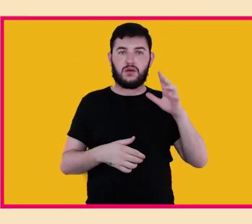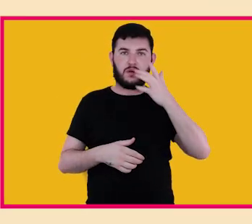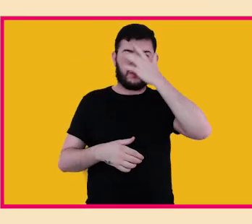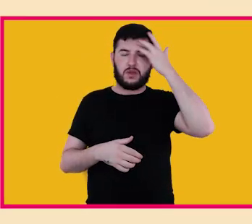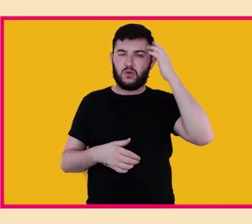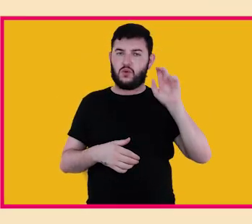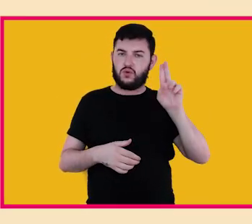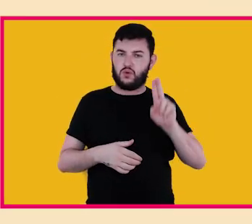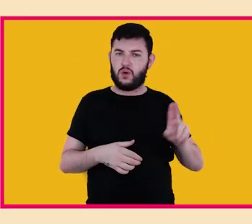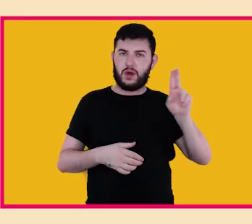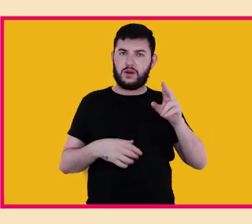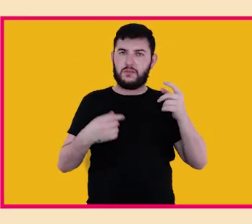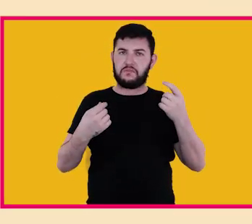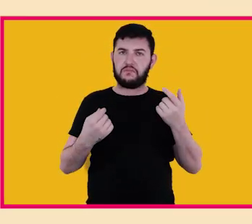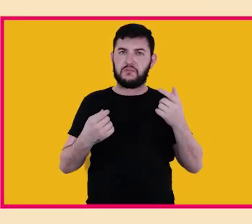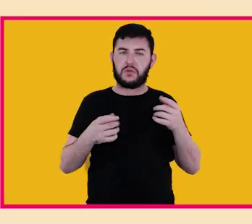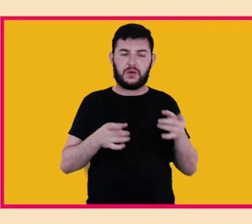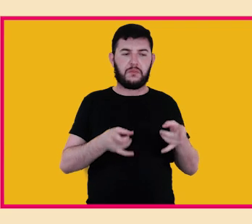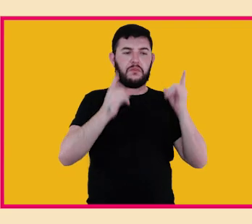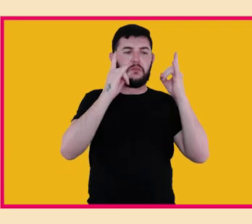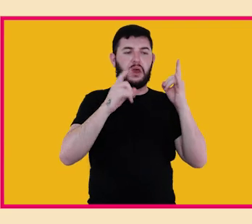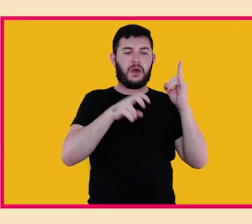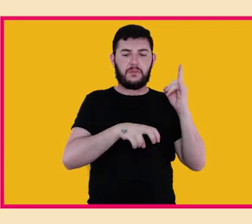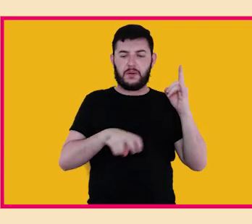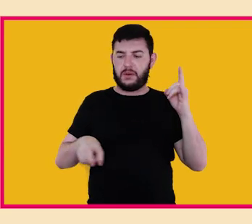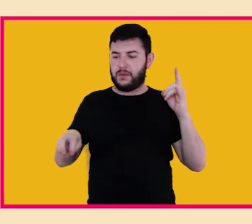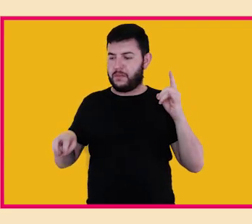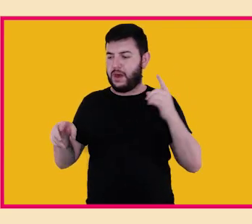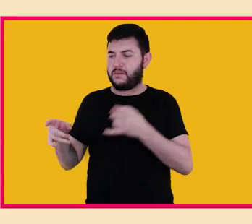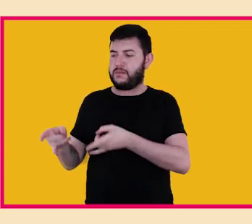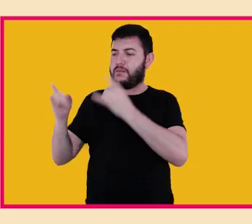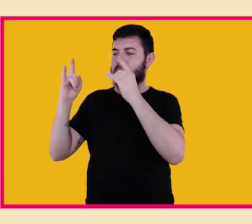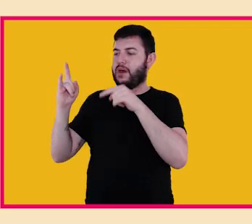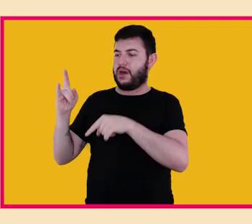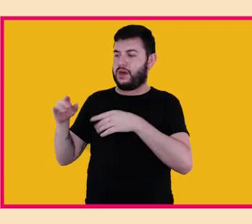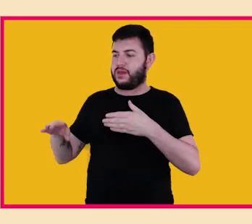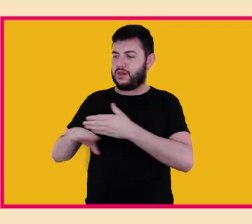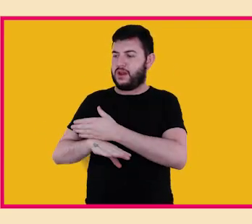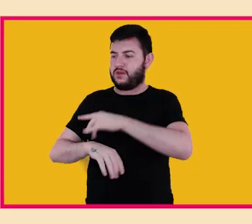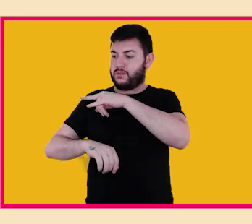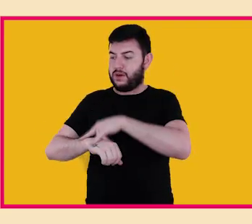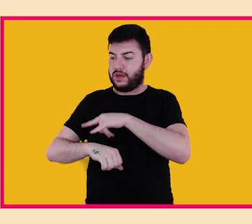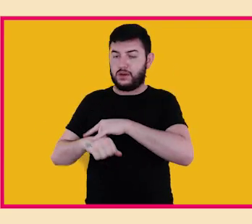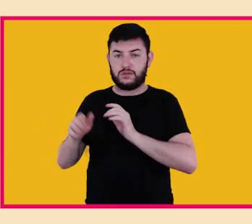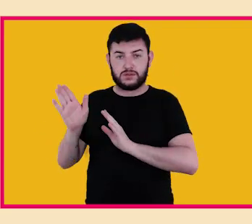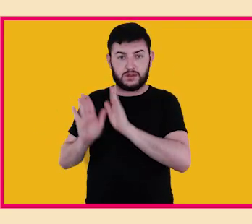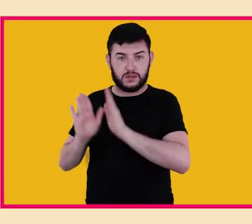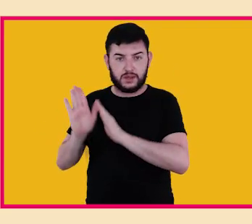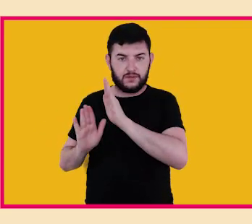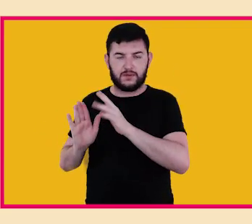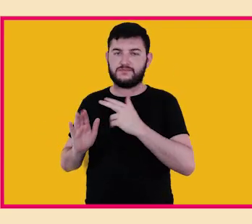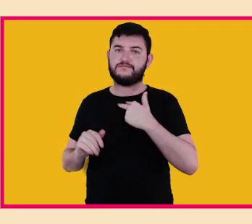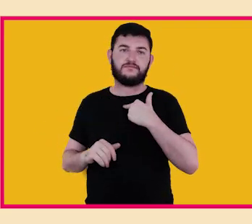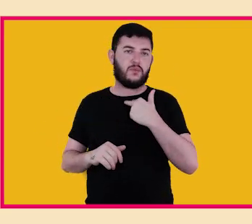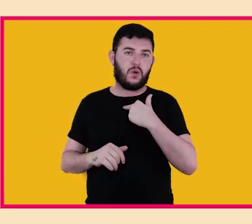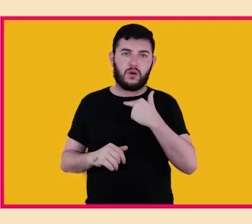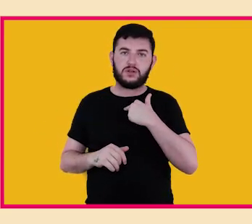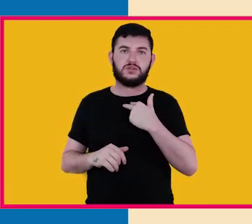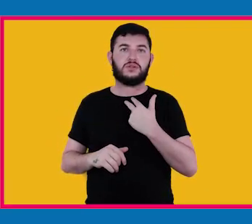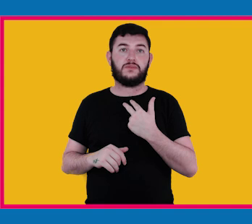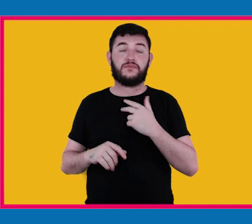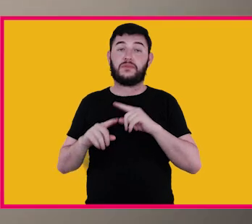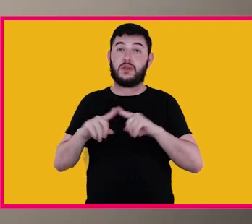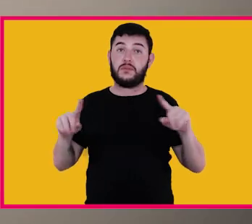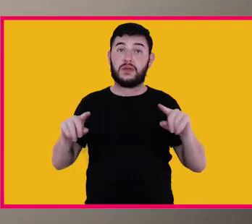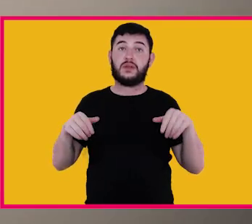50 metros de qualquer ponto da edificação até a entrada do banheiro com acessibilidade universal. Portanto, no processo participativo e na geração da implantação